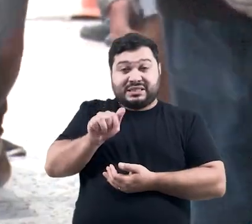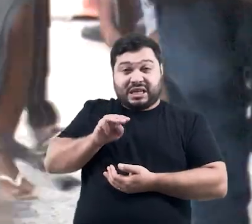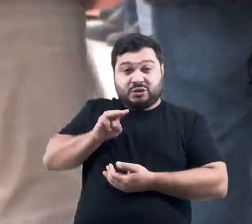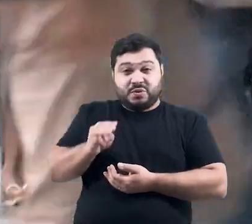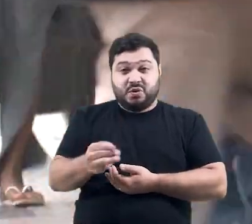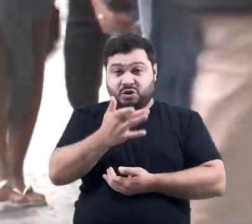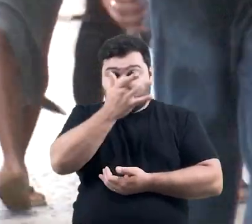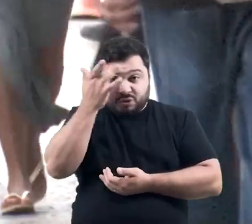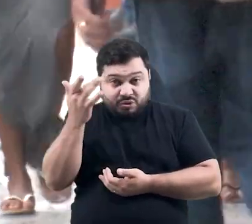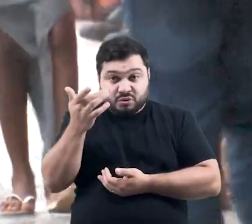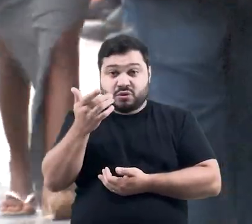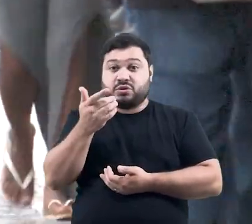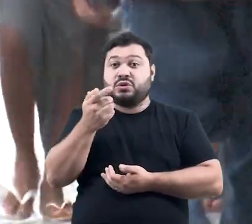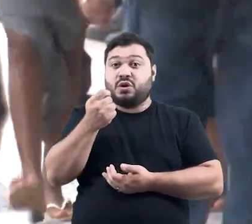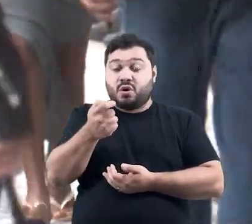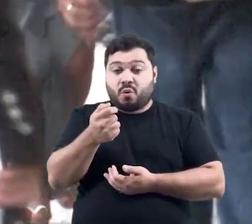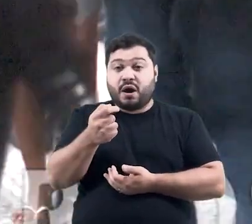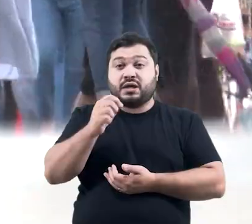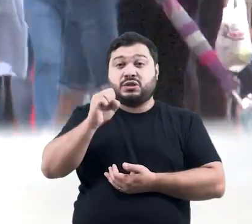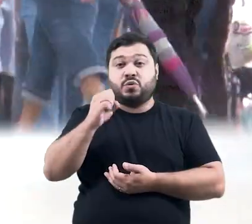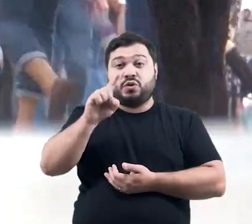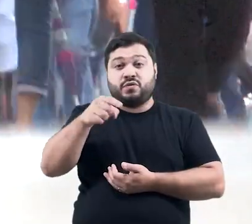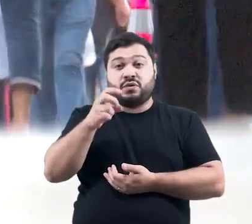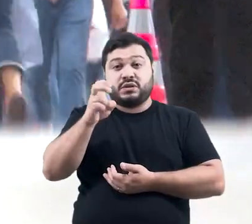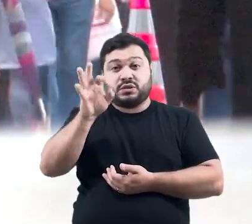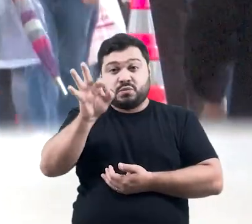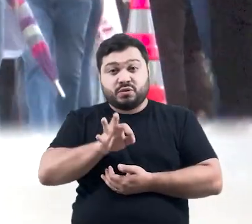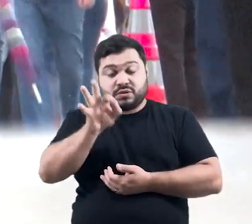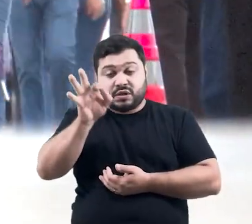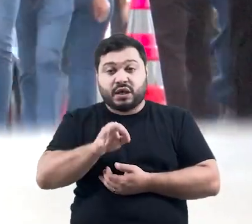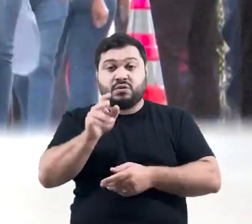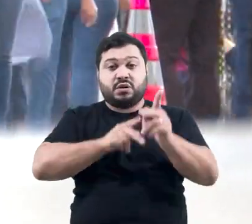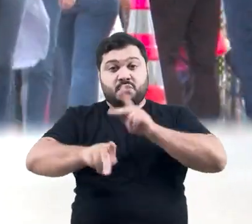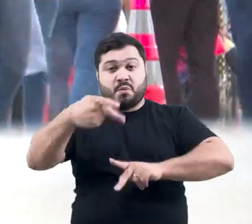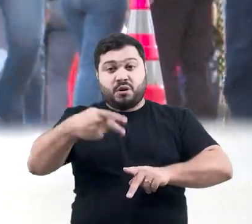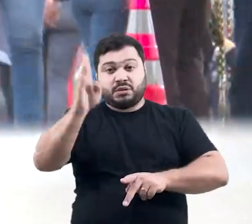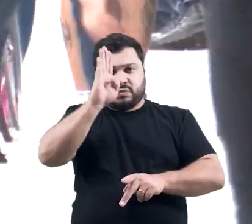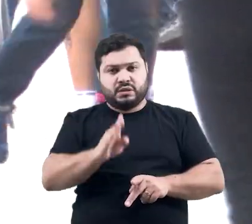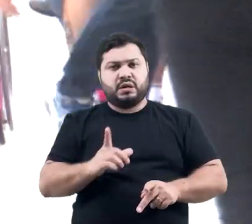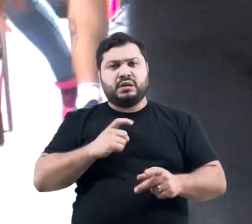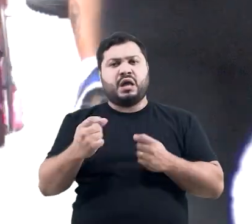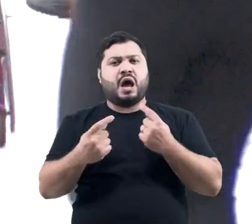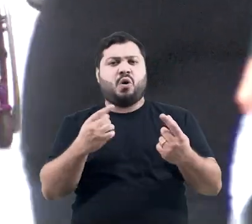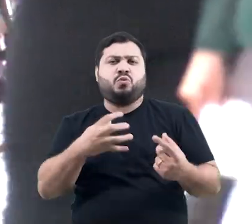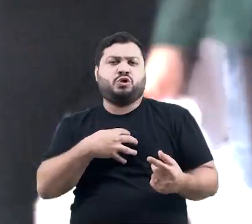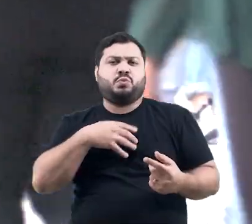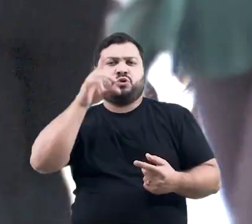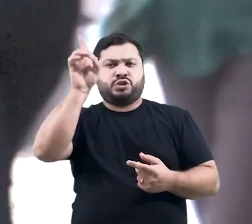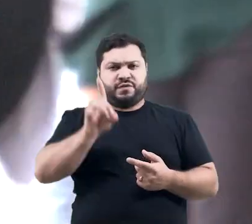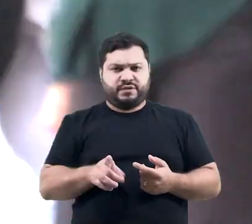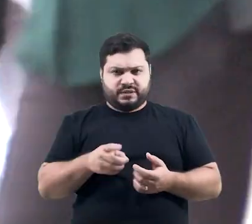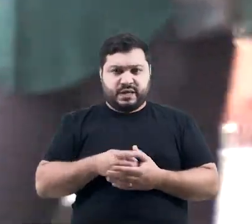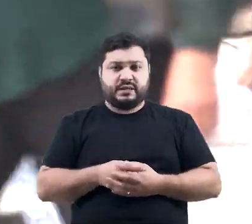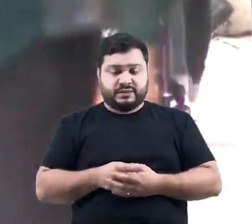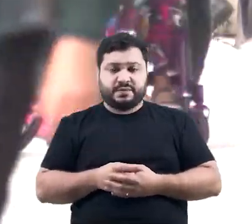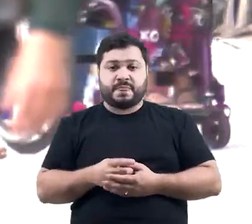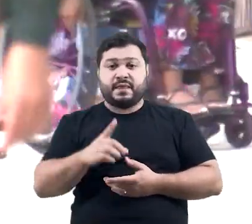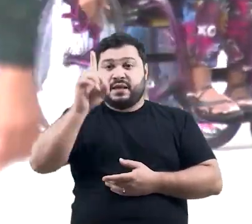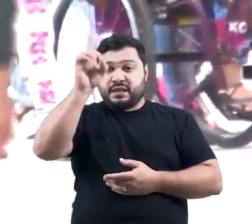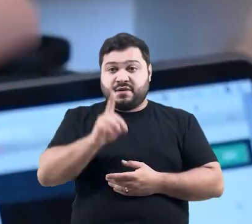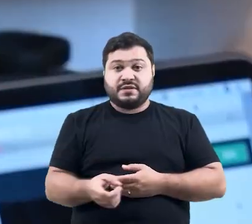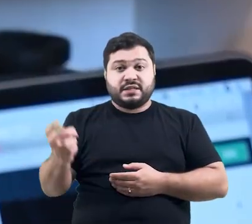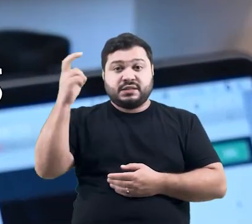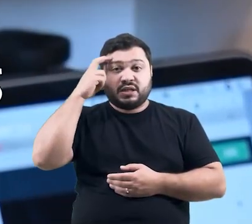– 17 milhões de pessoas, ou quase 8,5% da população brasileira, possui algum tipo de